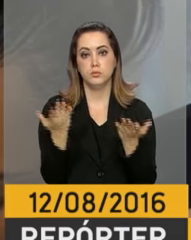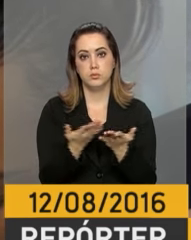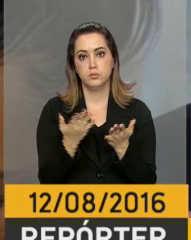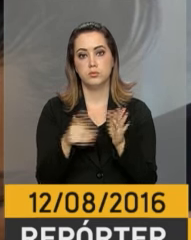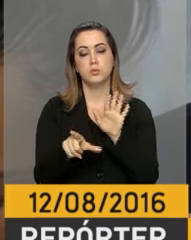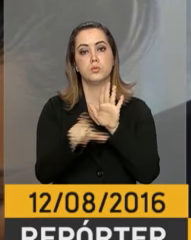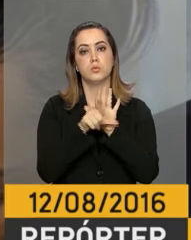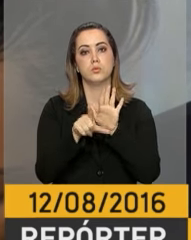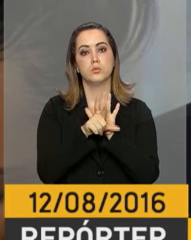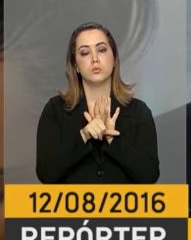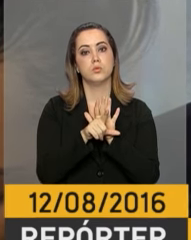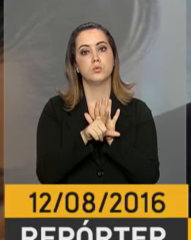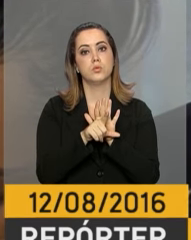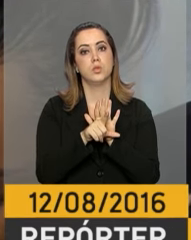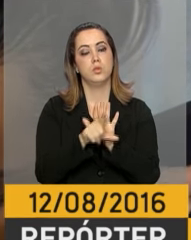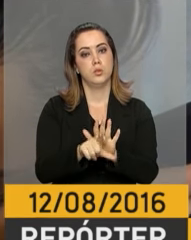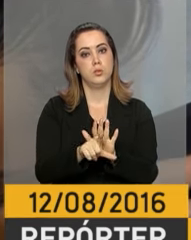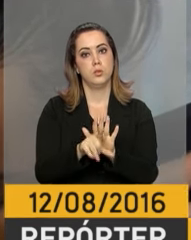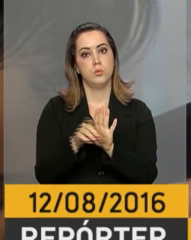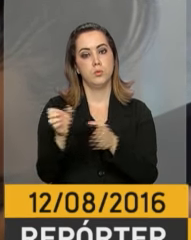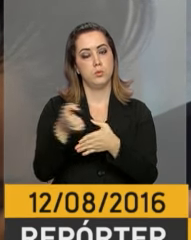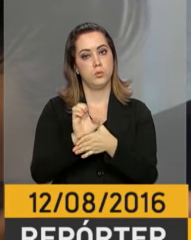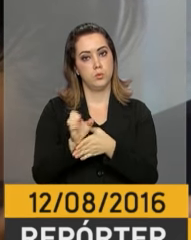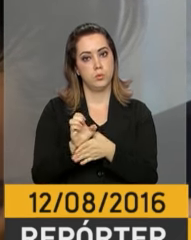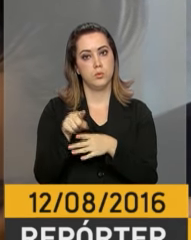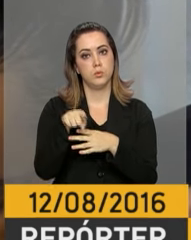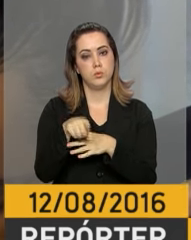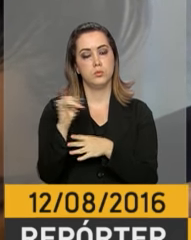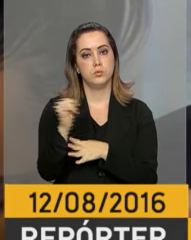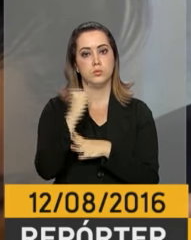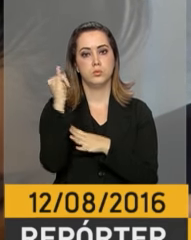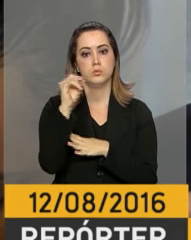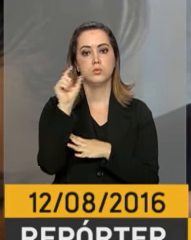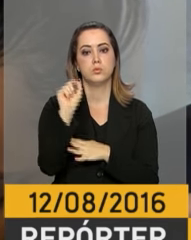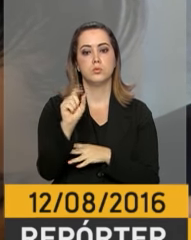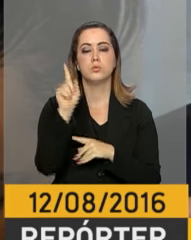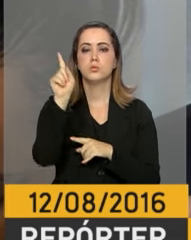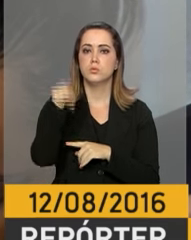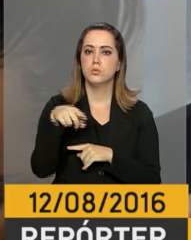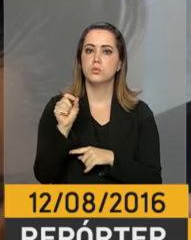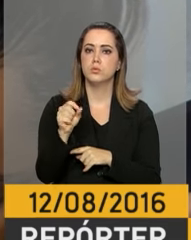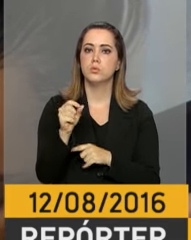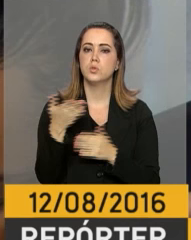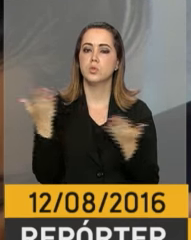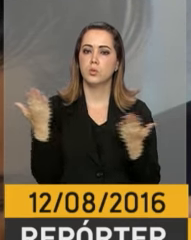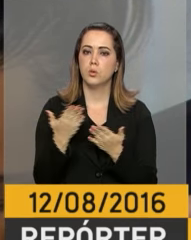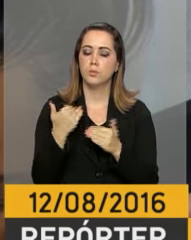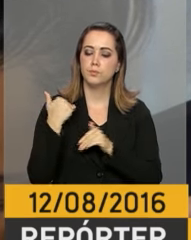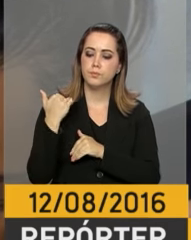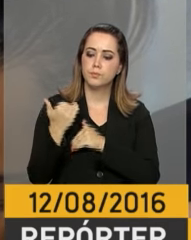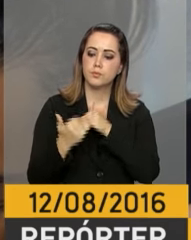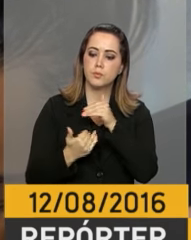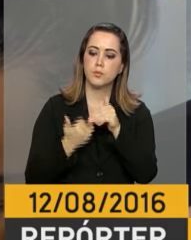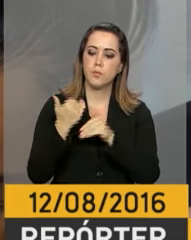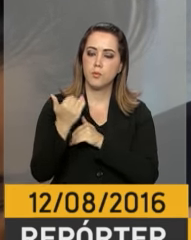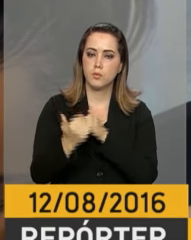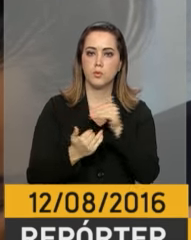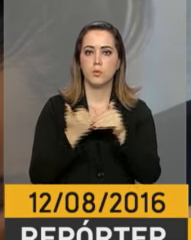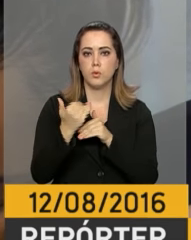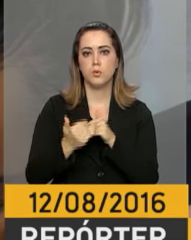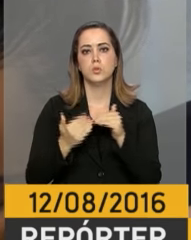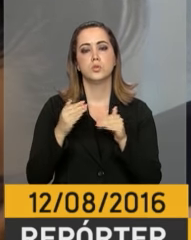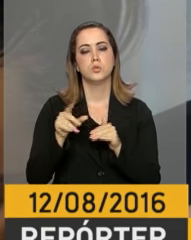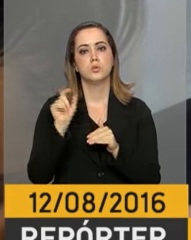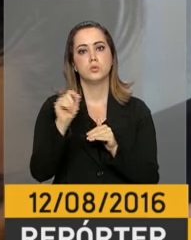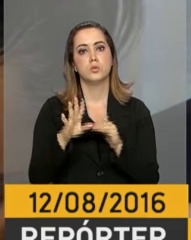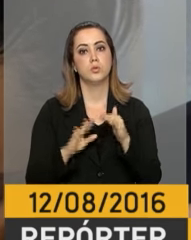de lei dos estados, o importante é que foi preservado o que é a contrapartida fundamental,